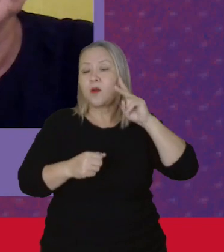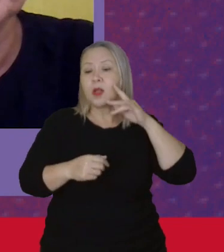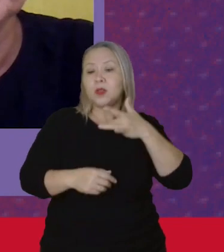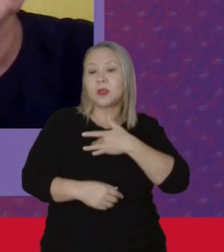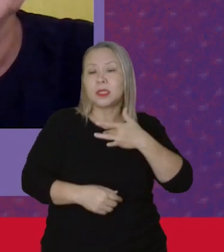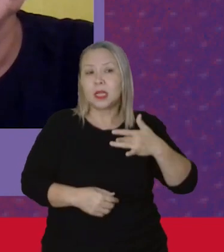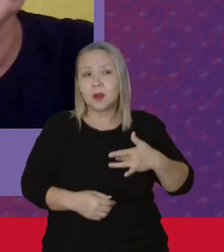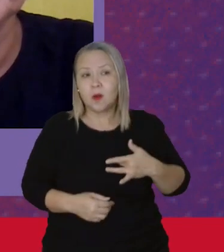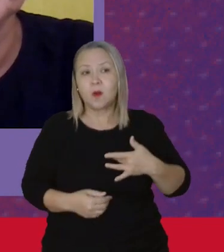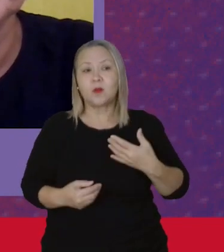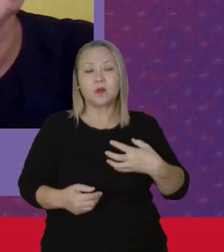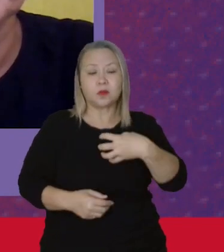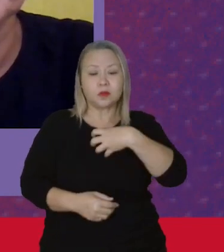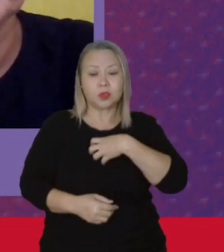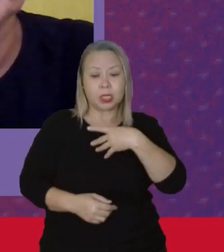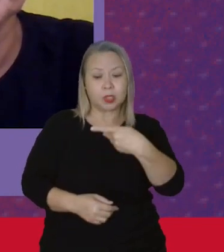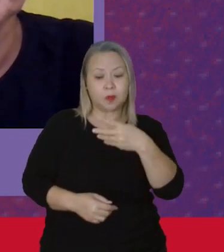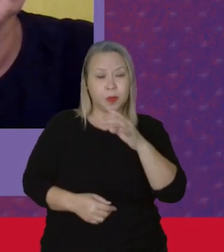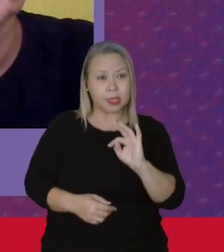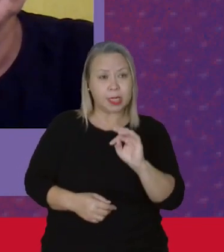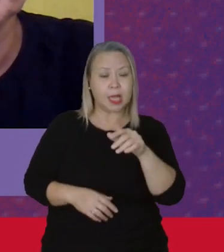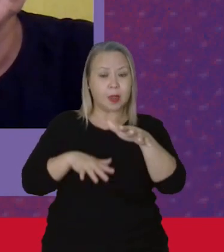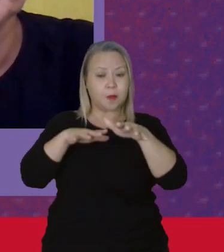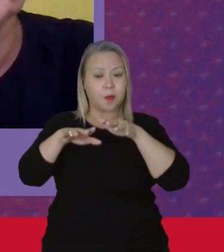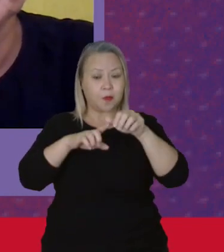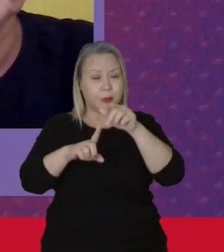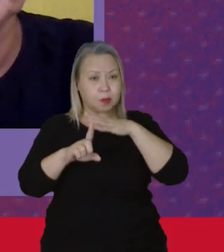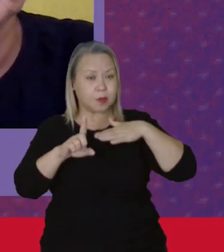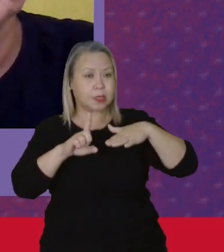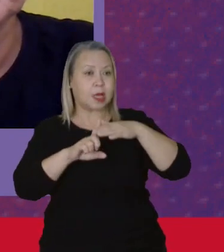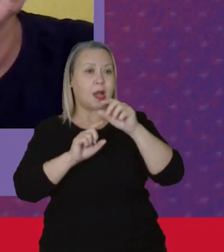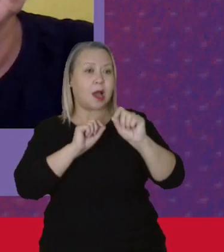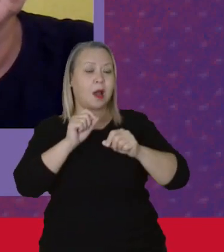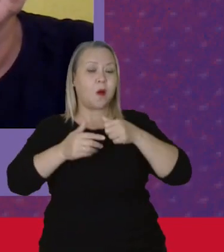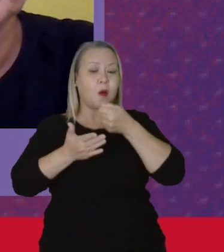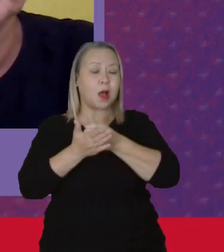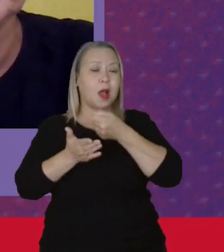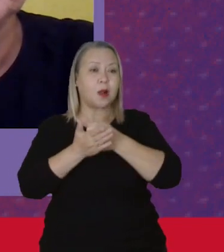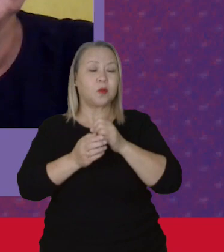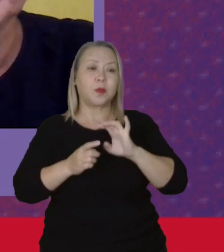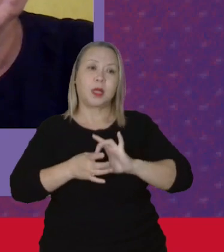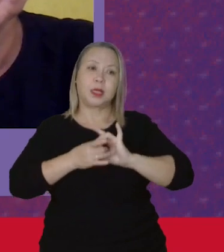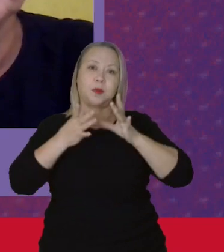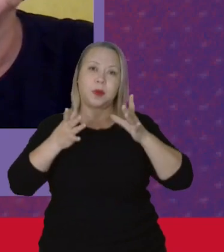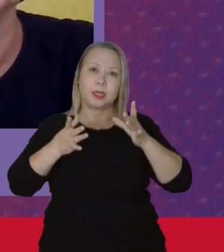petista de governar, do movimento social, da luta pela democracia.